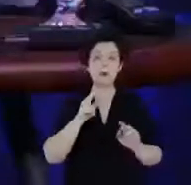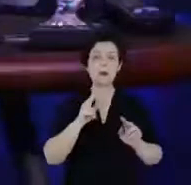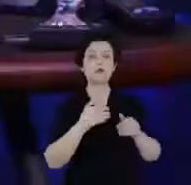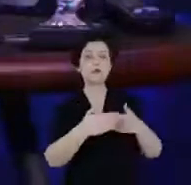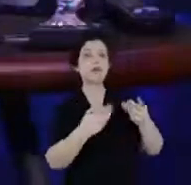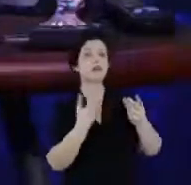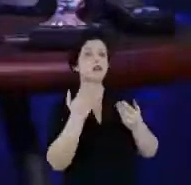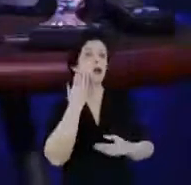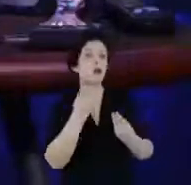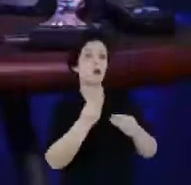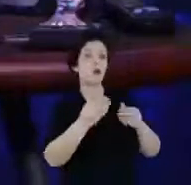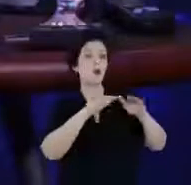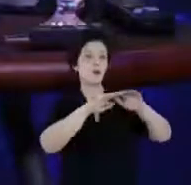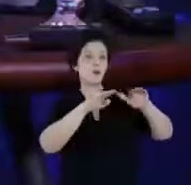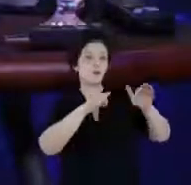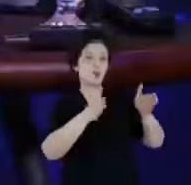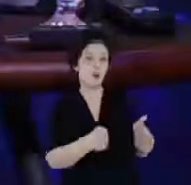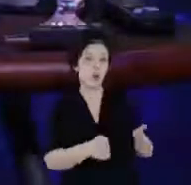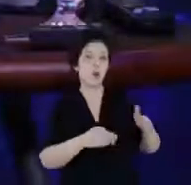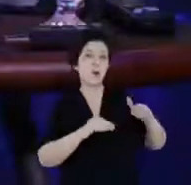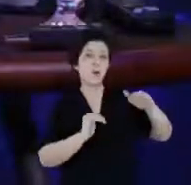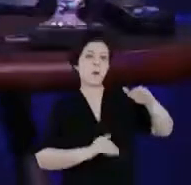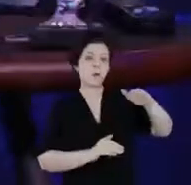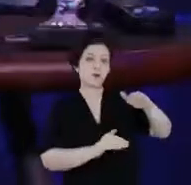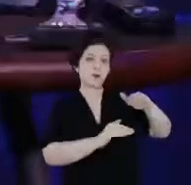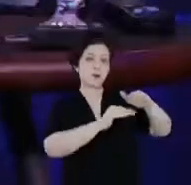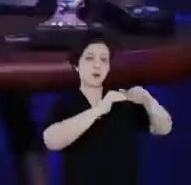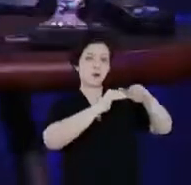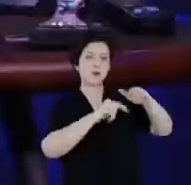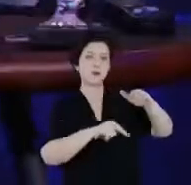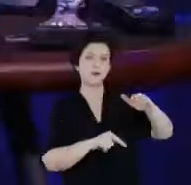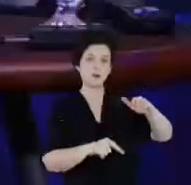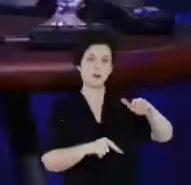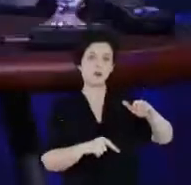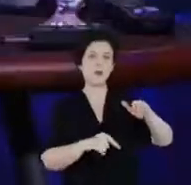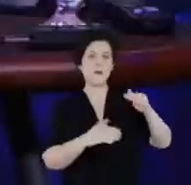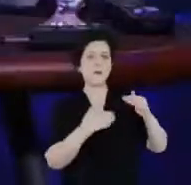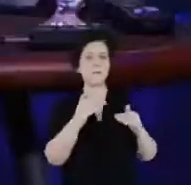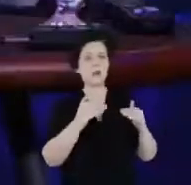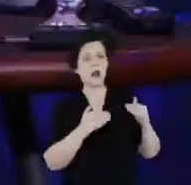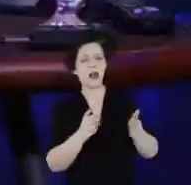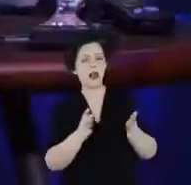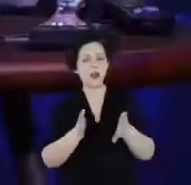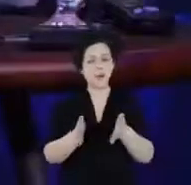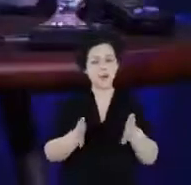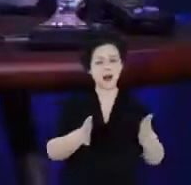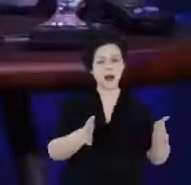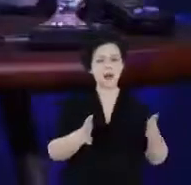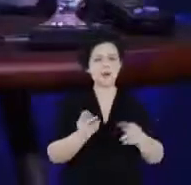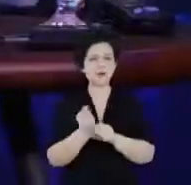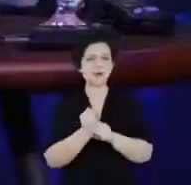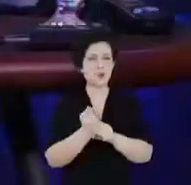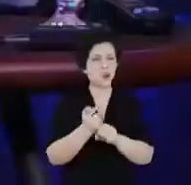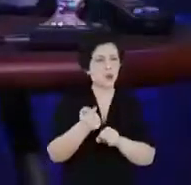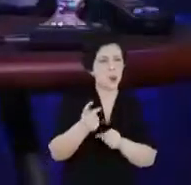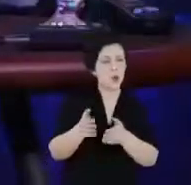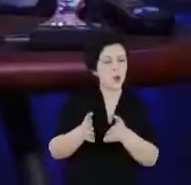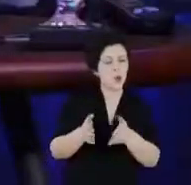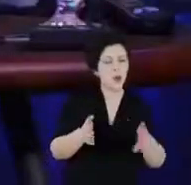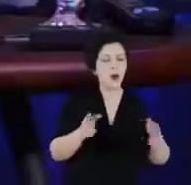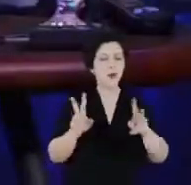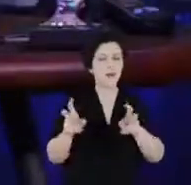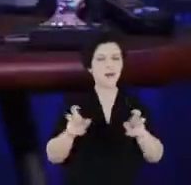armazenamento via baterias. Então, assim, numa perspectiva de médio prazo, a gente já percebe as baterias